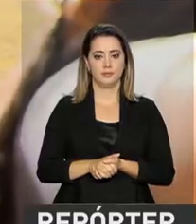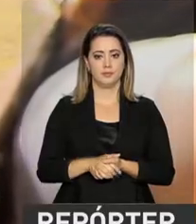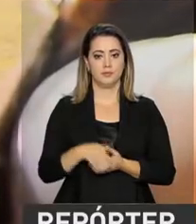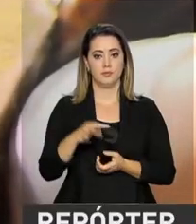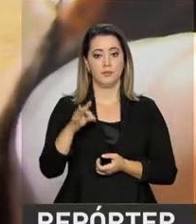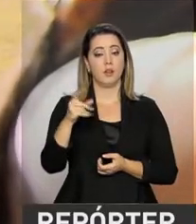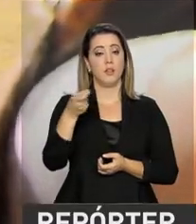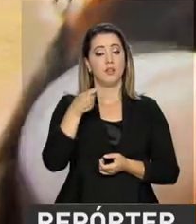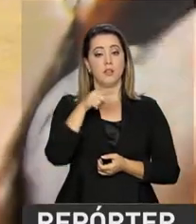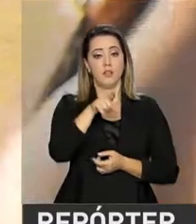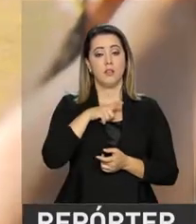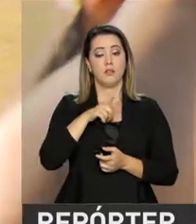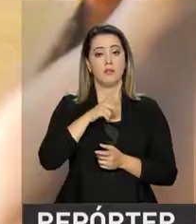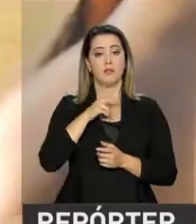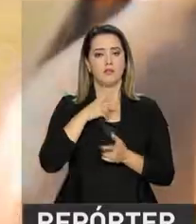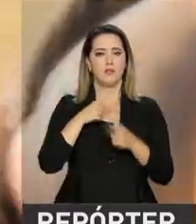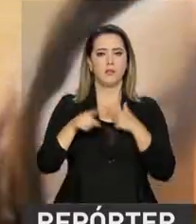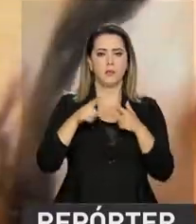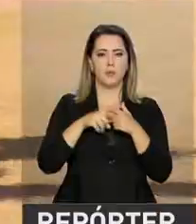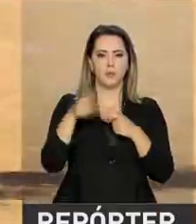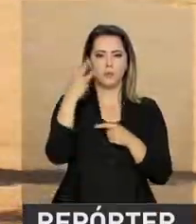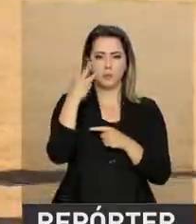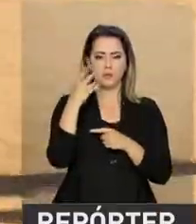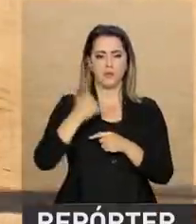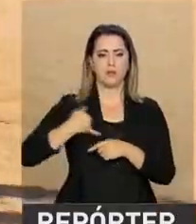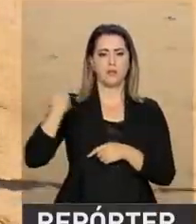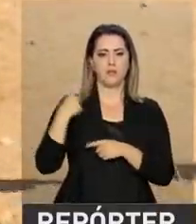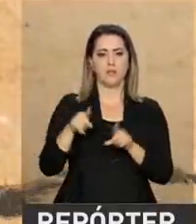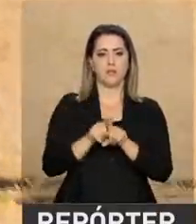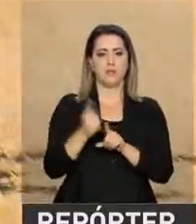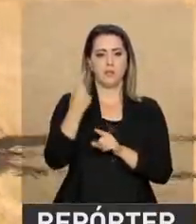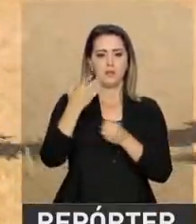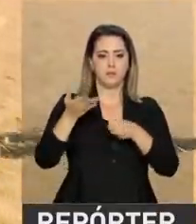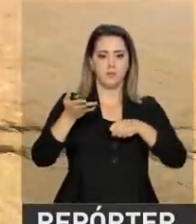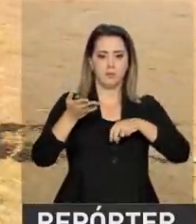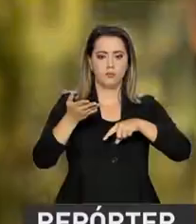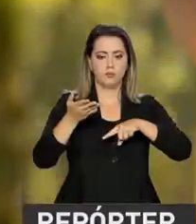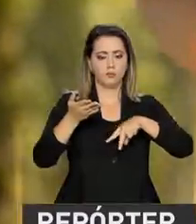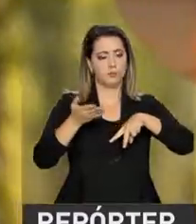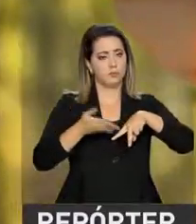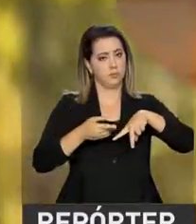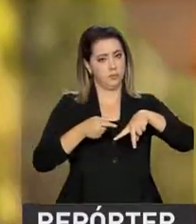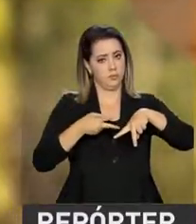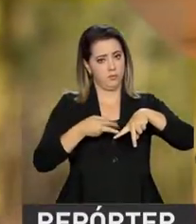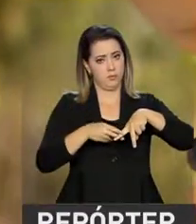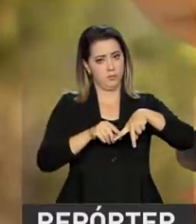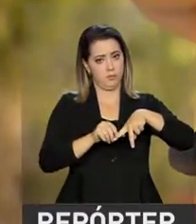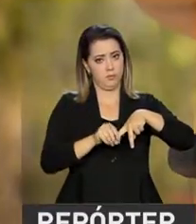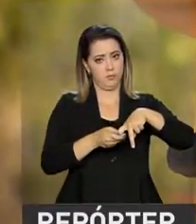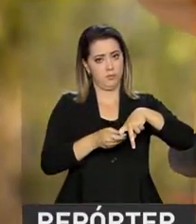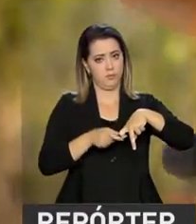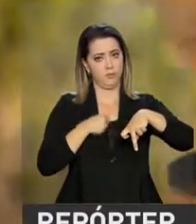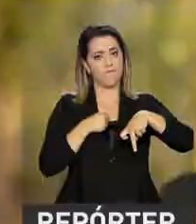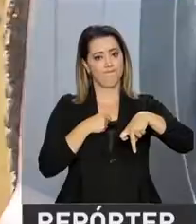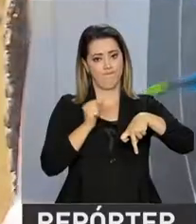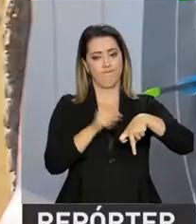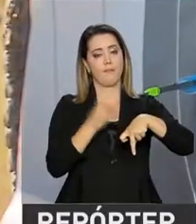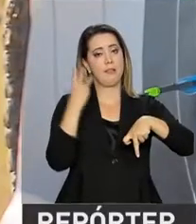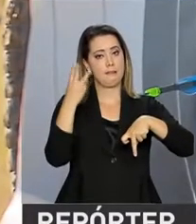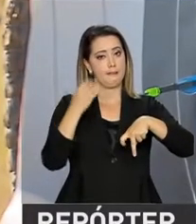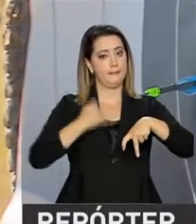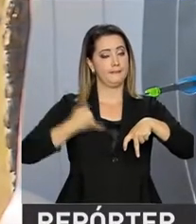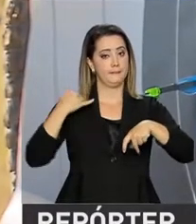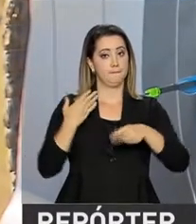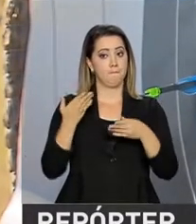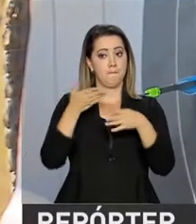Thaís sofreu um acidente aos 3 anos de idade. Ela tem uma das pernas amputadas. Há 3 anos, Thaís entrou para o programa do